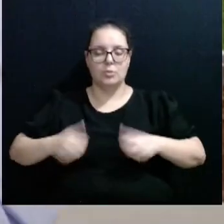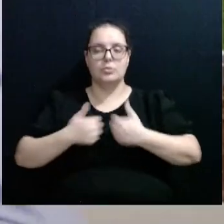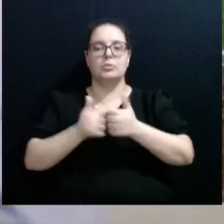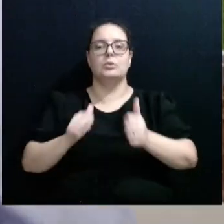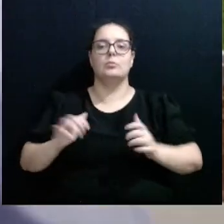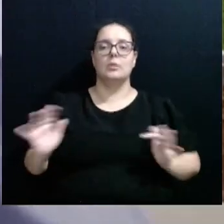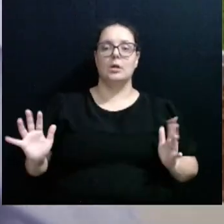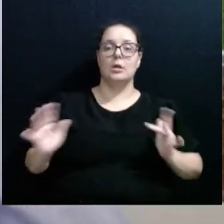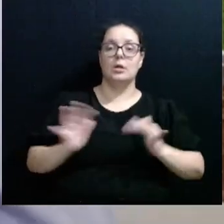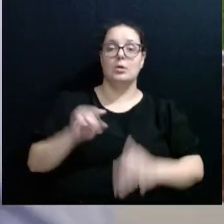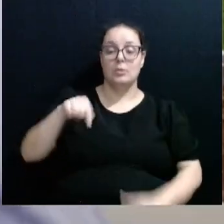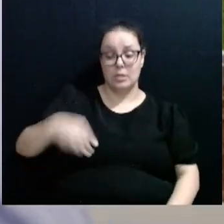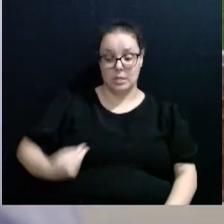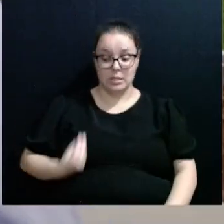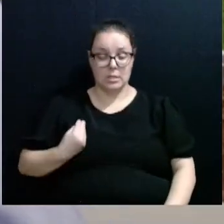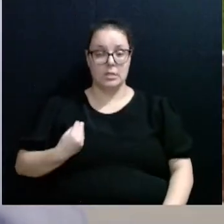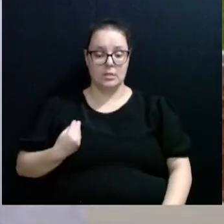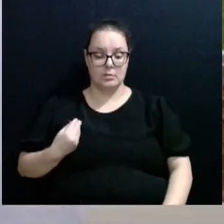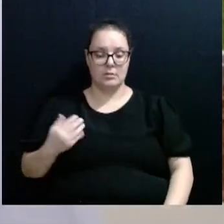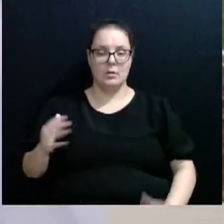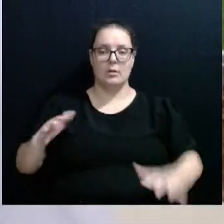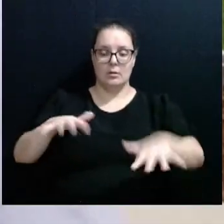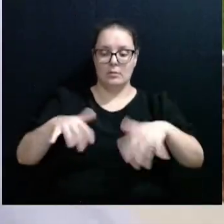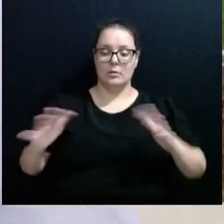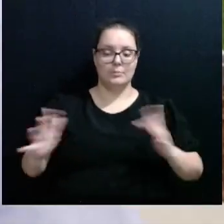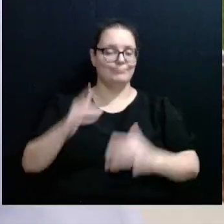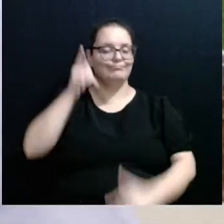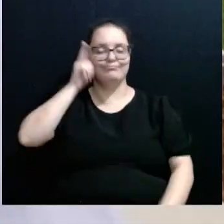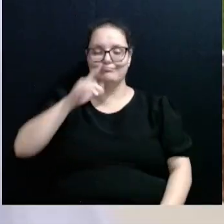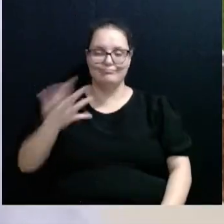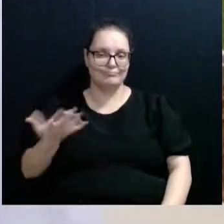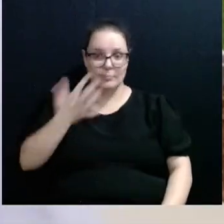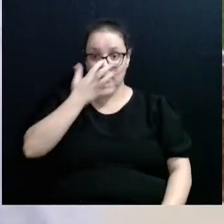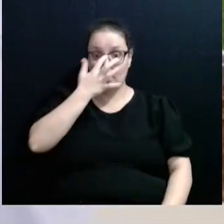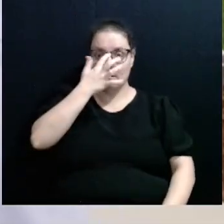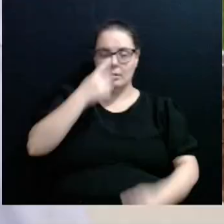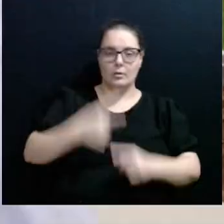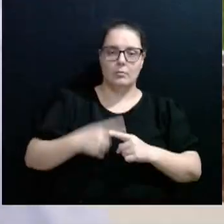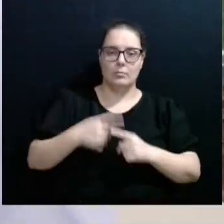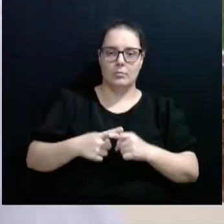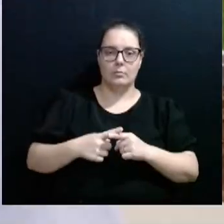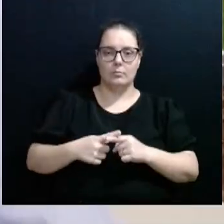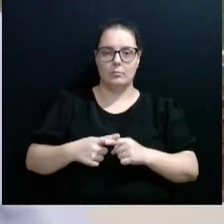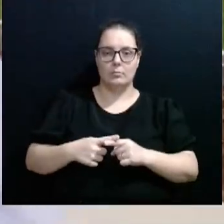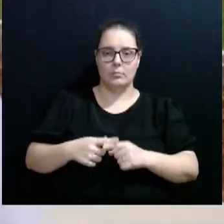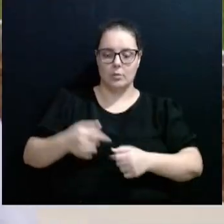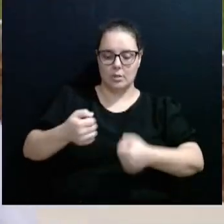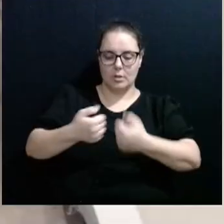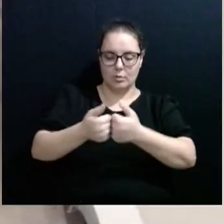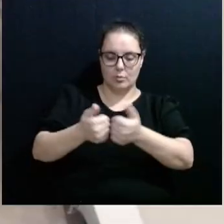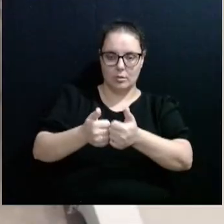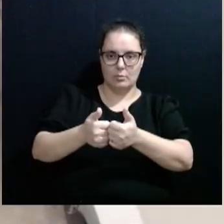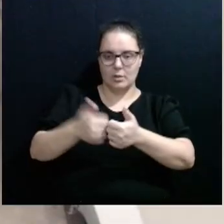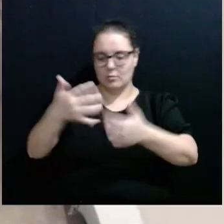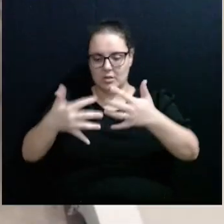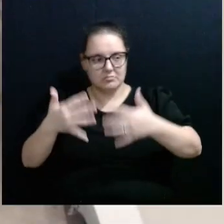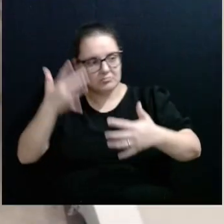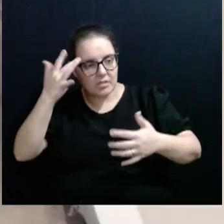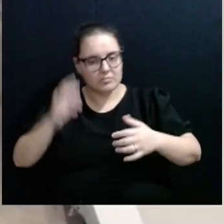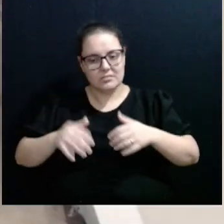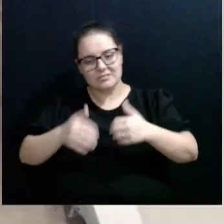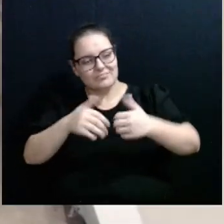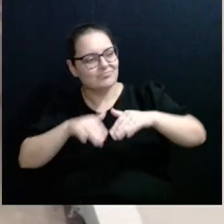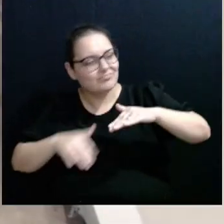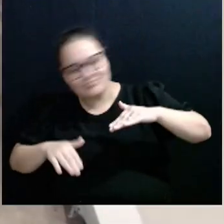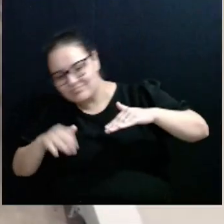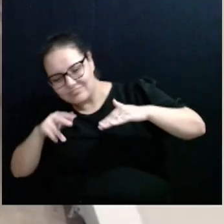iam atravessar, não conseguiam atravessar porque o ônibus tampava a visão, então não sabia se vinha carro, se não vinha, enfim. Aqui é um lugar de